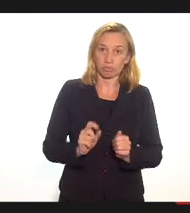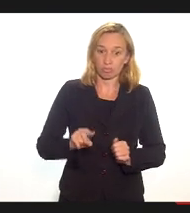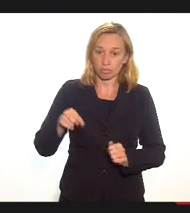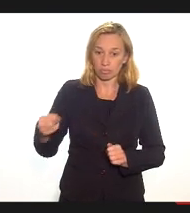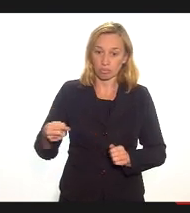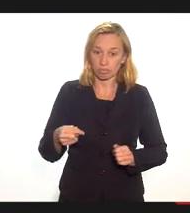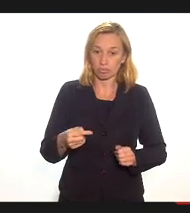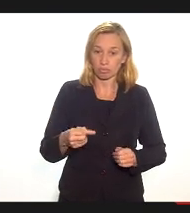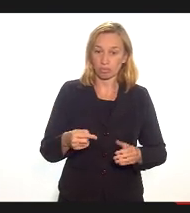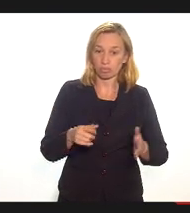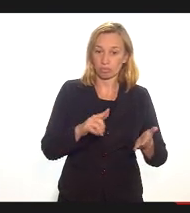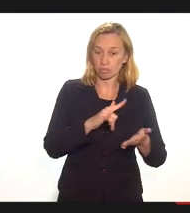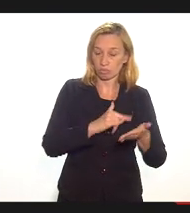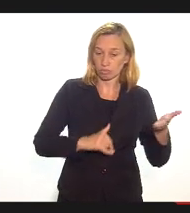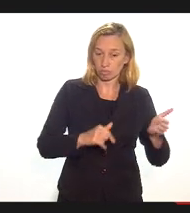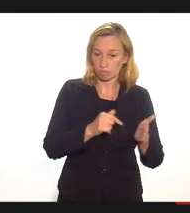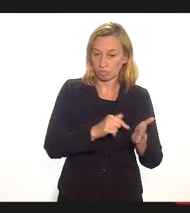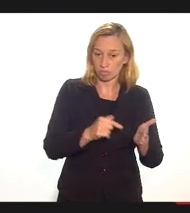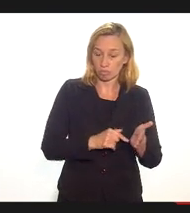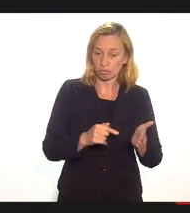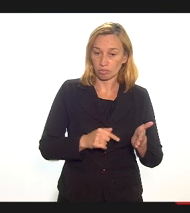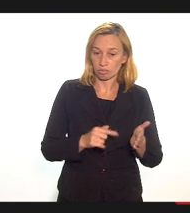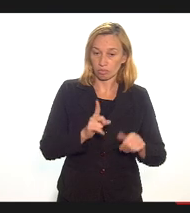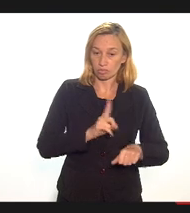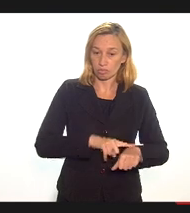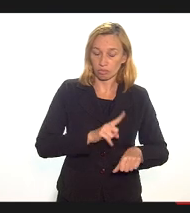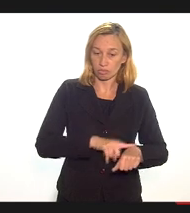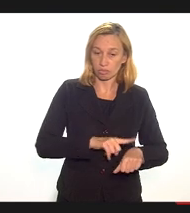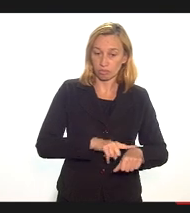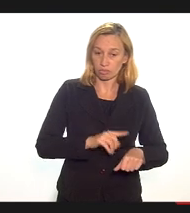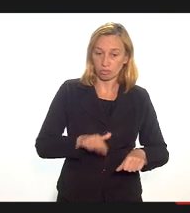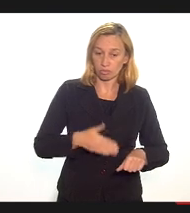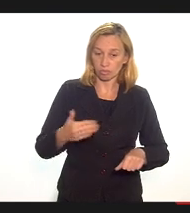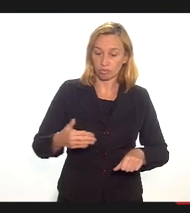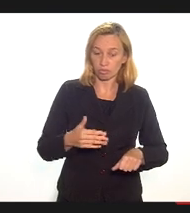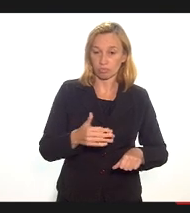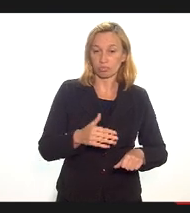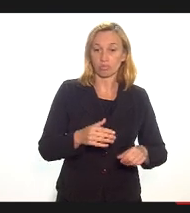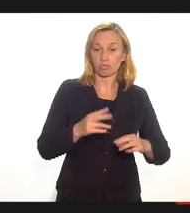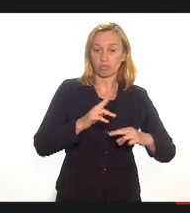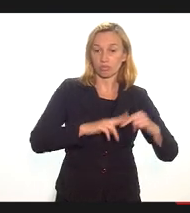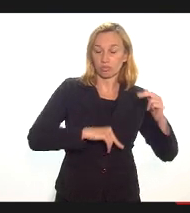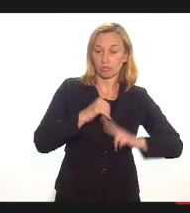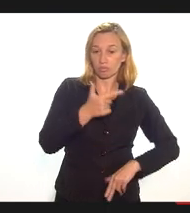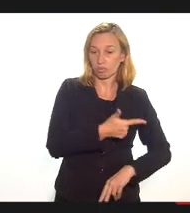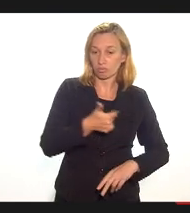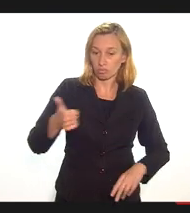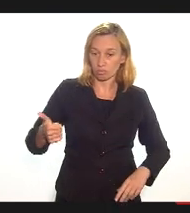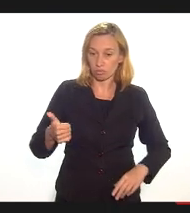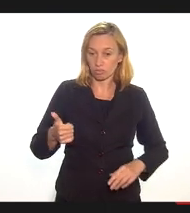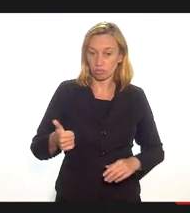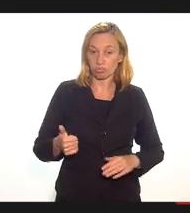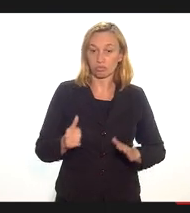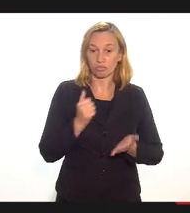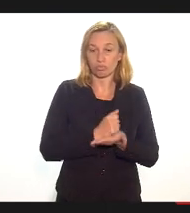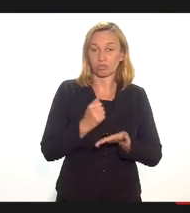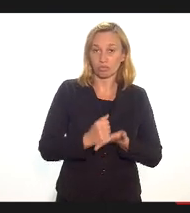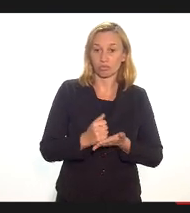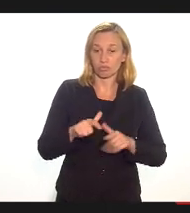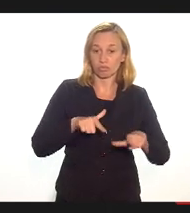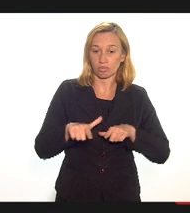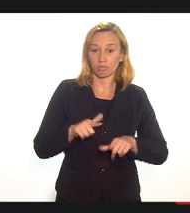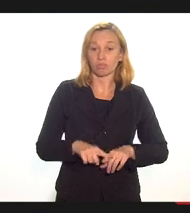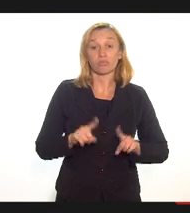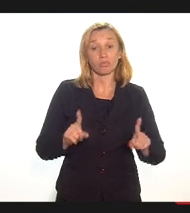essa medida provisória que fosse prorrogado até junho de 2021 esses contratos de trabalho. E, no entanto,